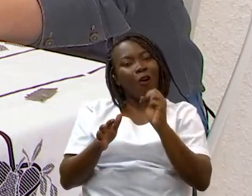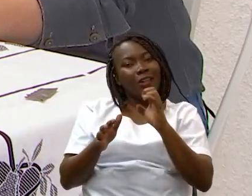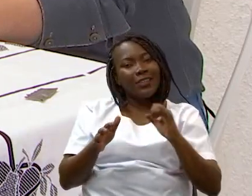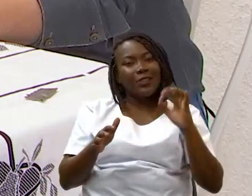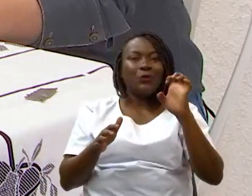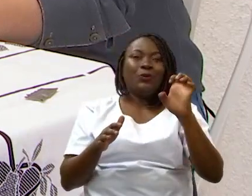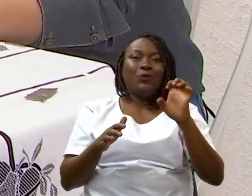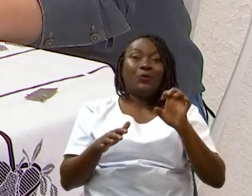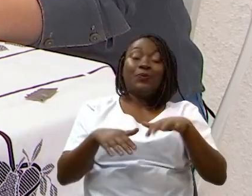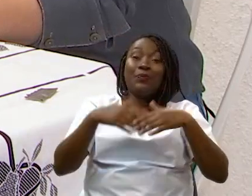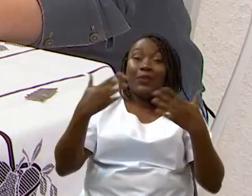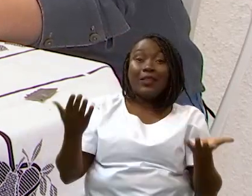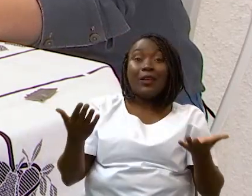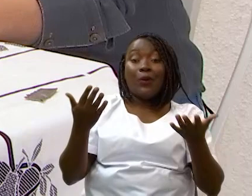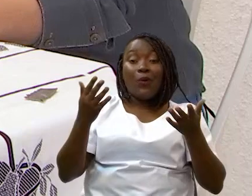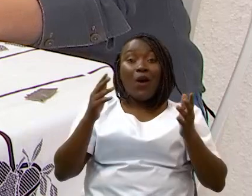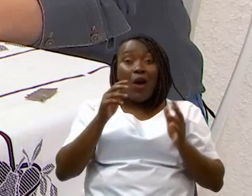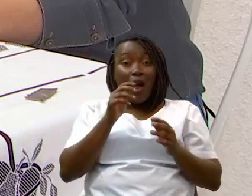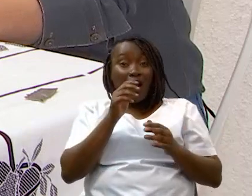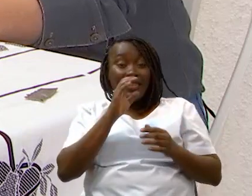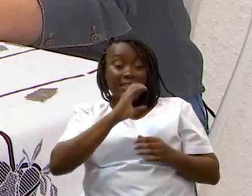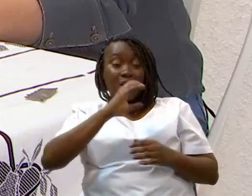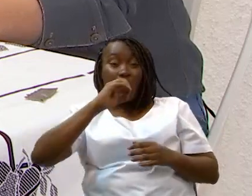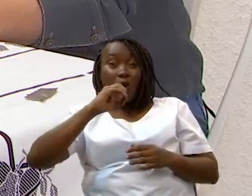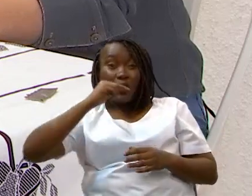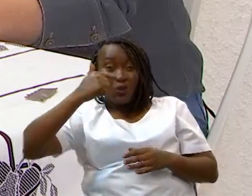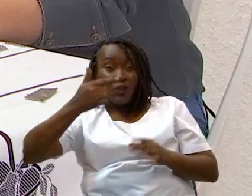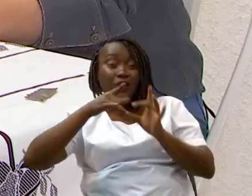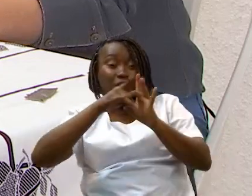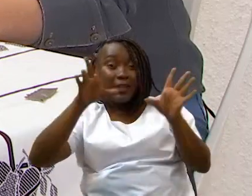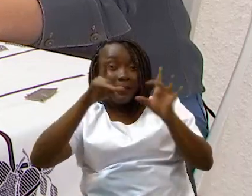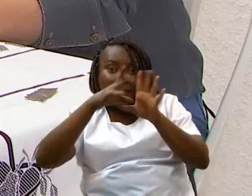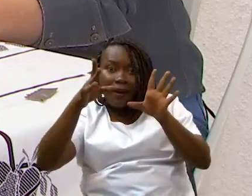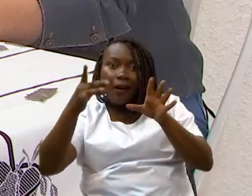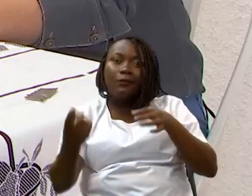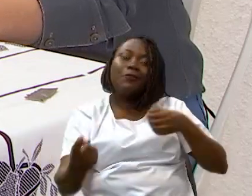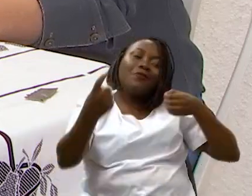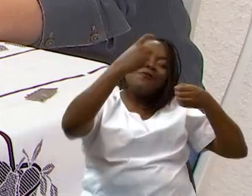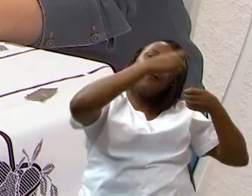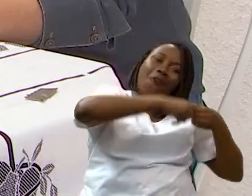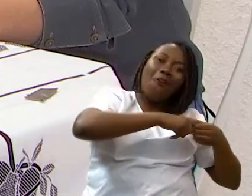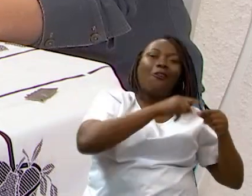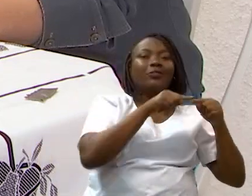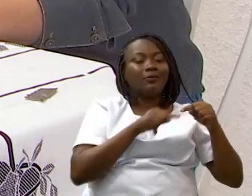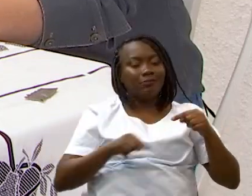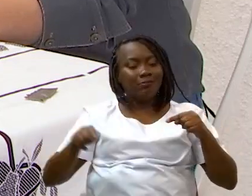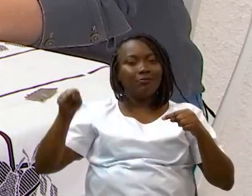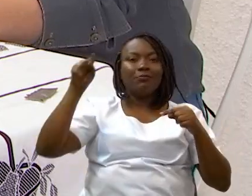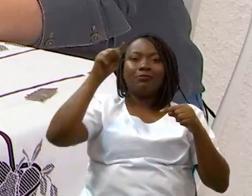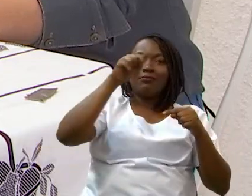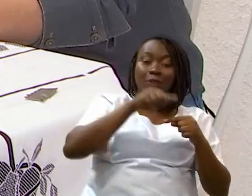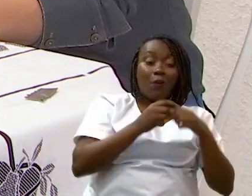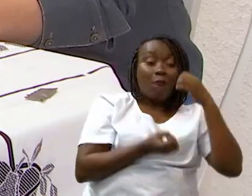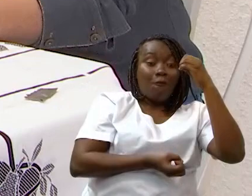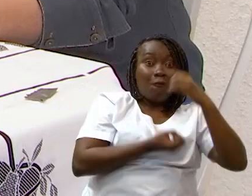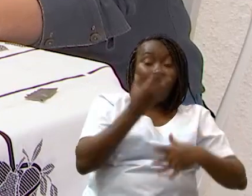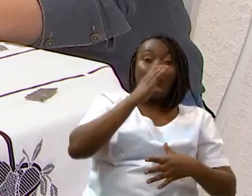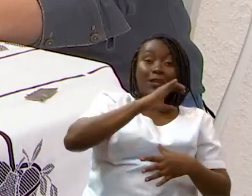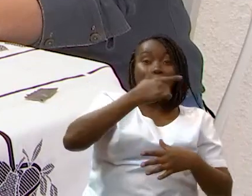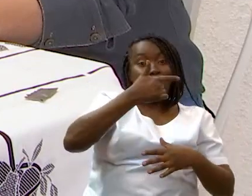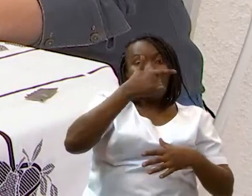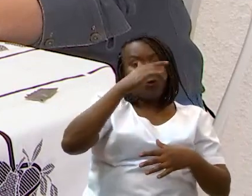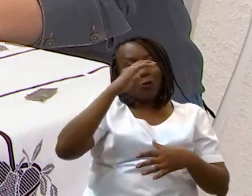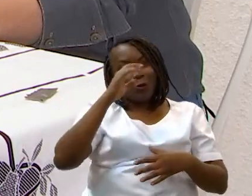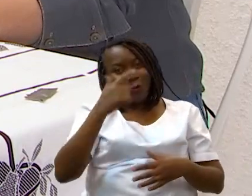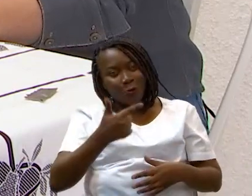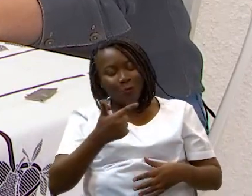liberado, ele volta para a natureza, teoricamente, se o homem não exagerar, para não quebrar o ciclo, né? Forma